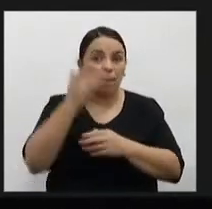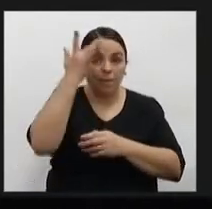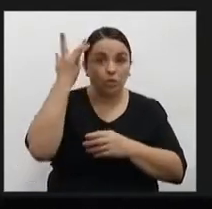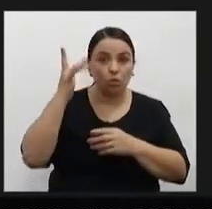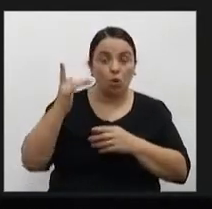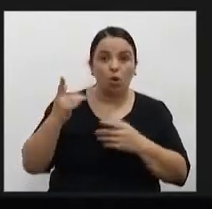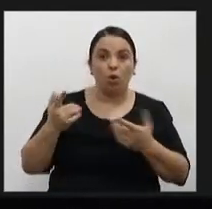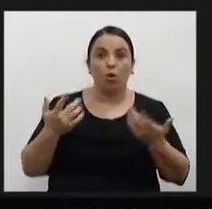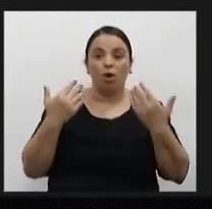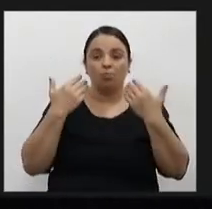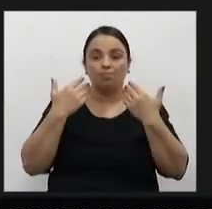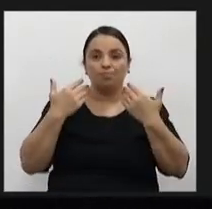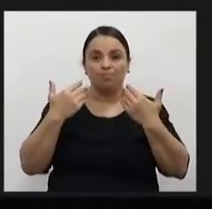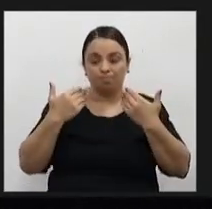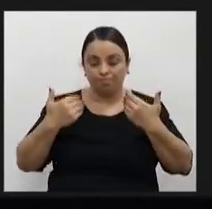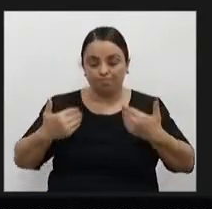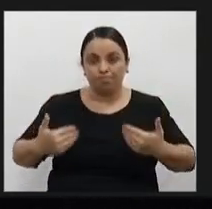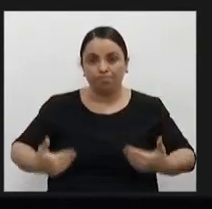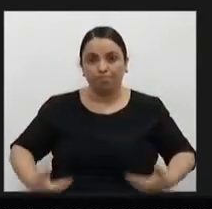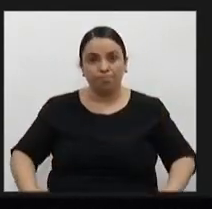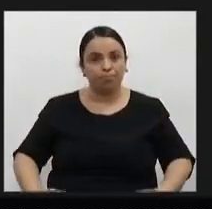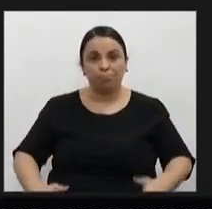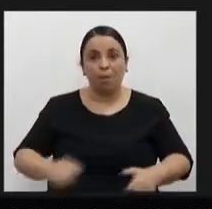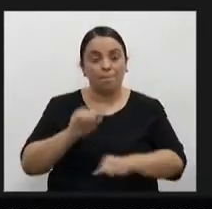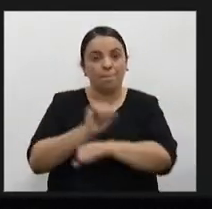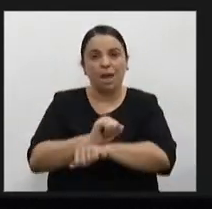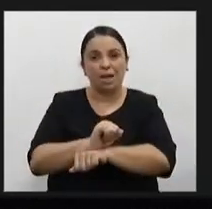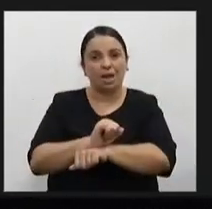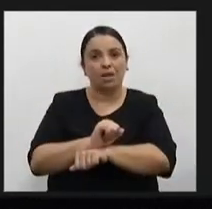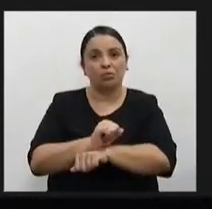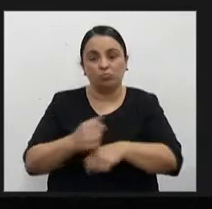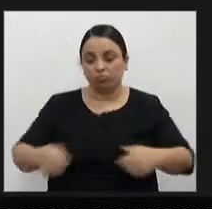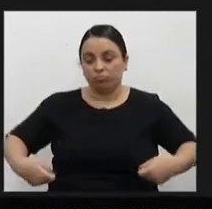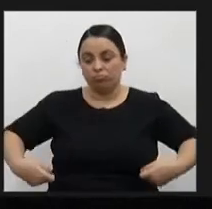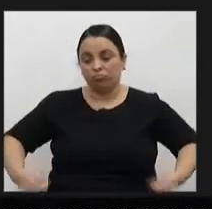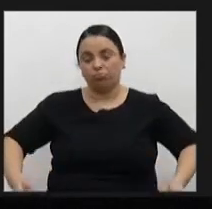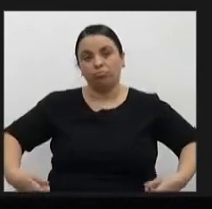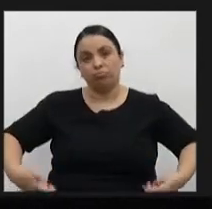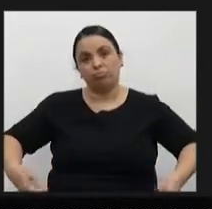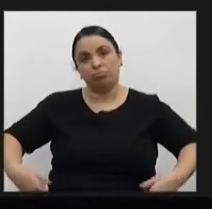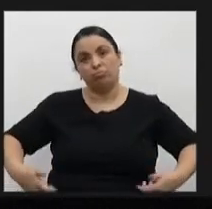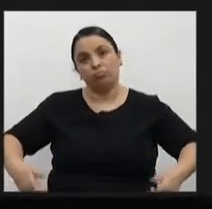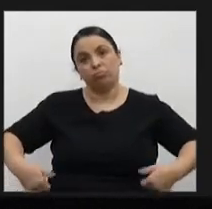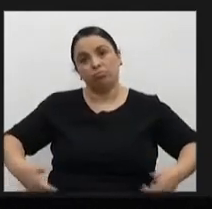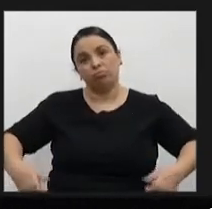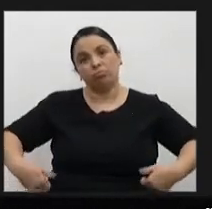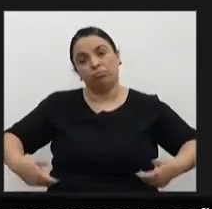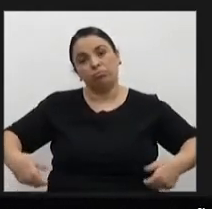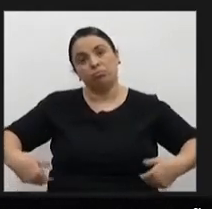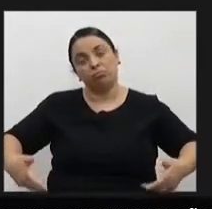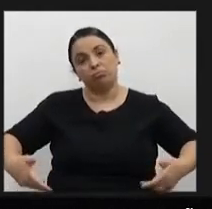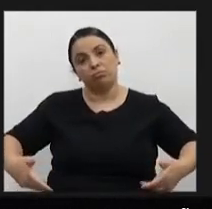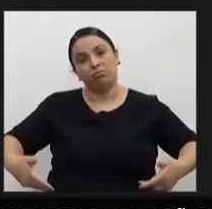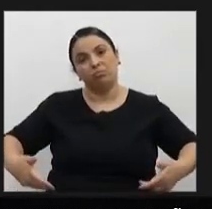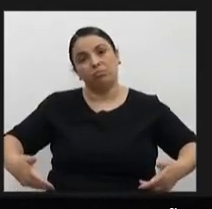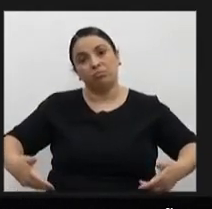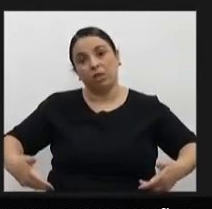que tem com base pegar na rodinha da cadeira e direto. Você imagina